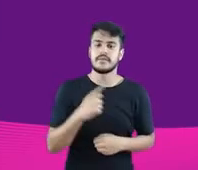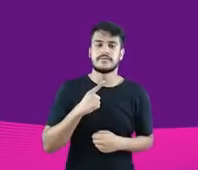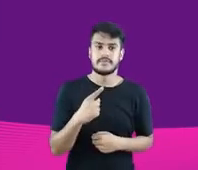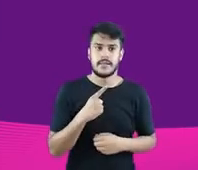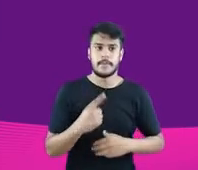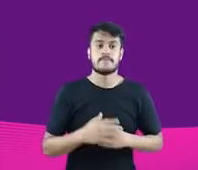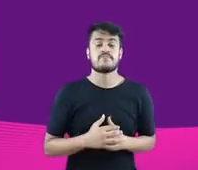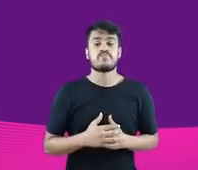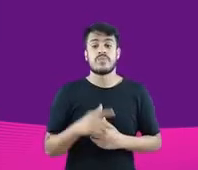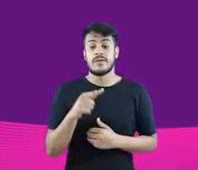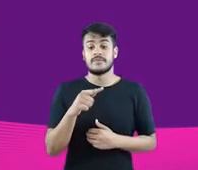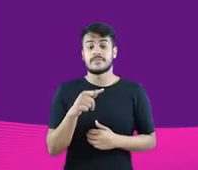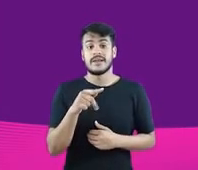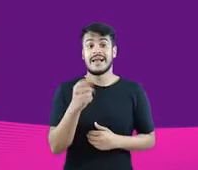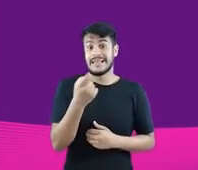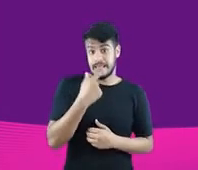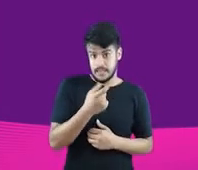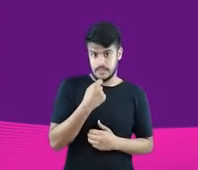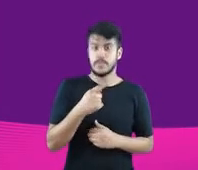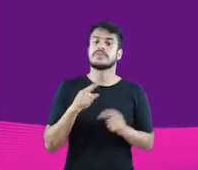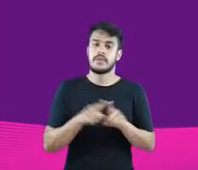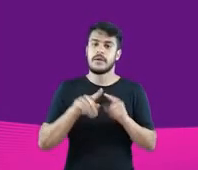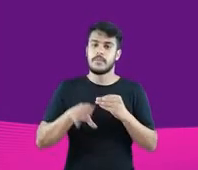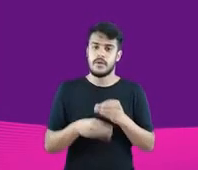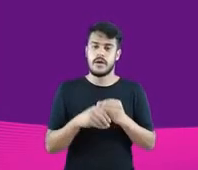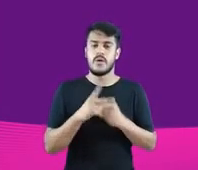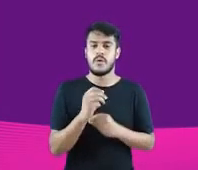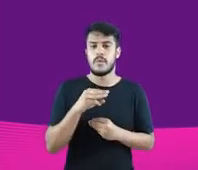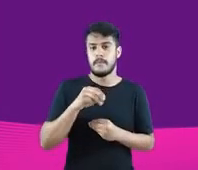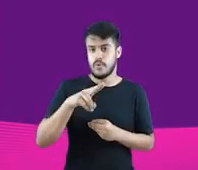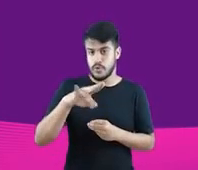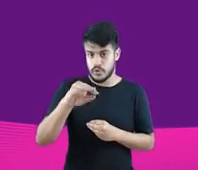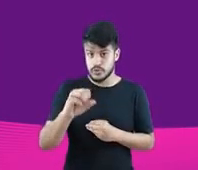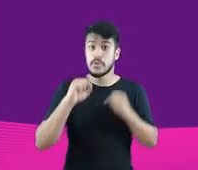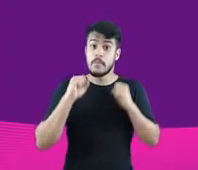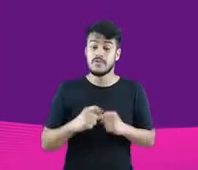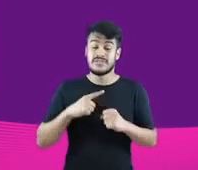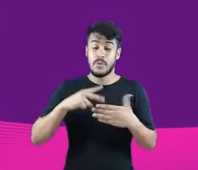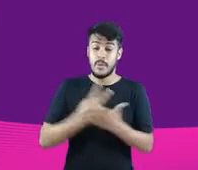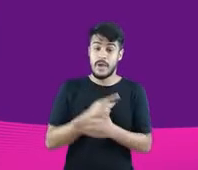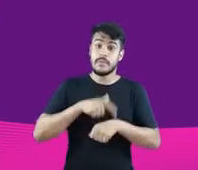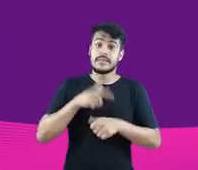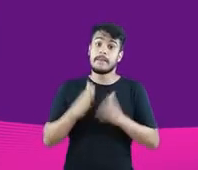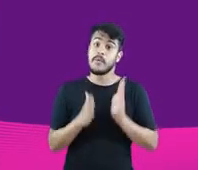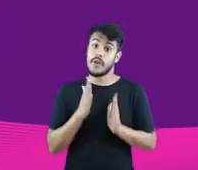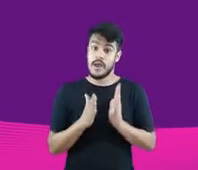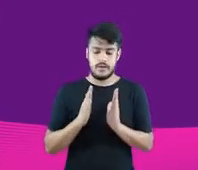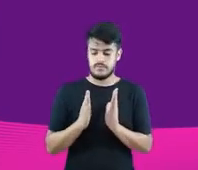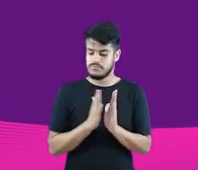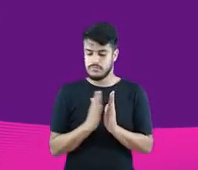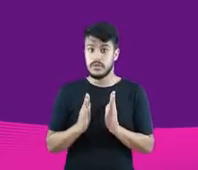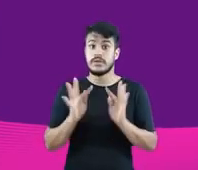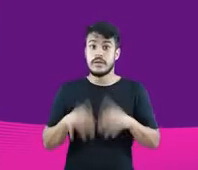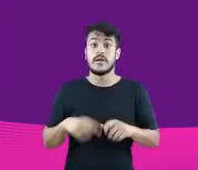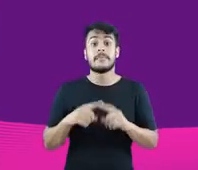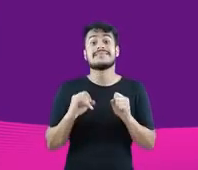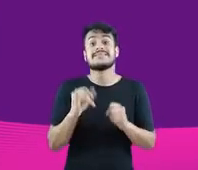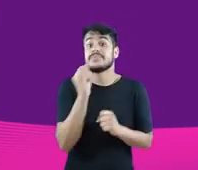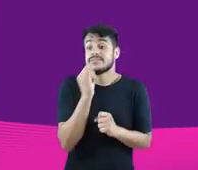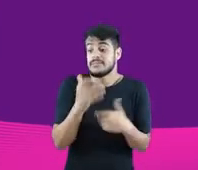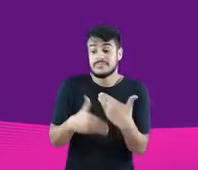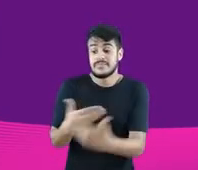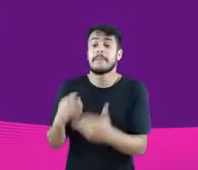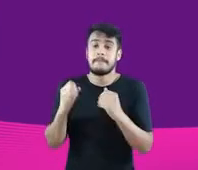quimioterapia e a supressão hormonal podem causar uma amenorreia temporária, mas também pode ser irreversível, definitivo. A cirurgia